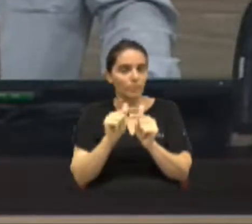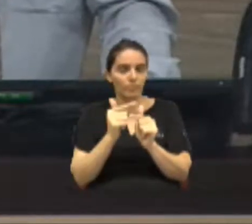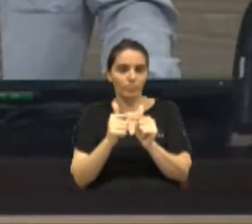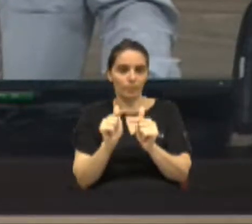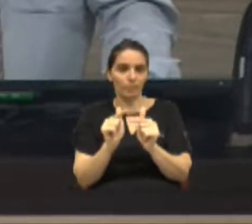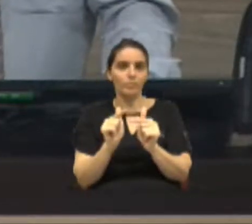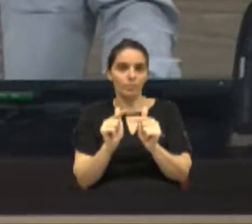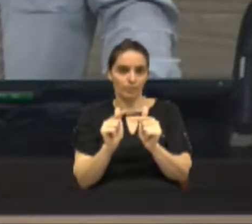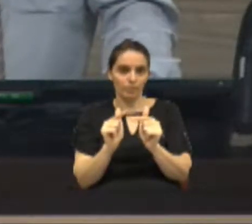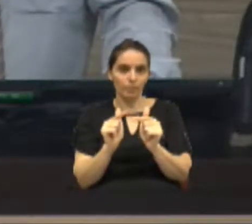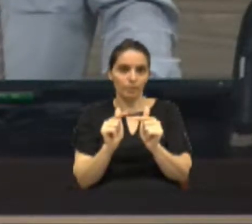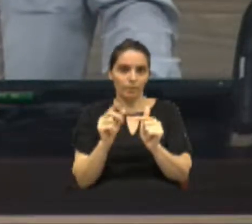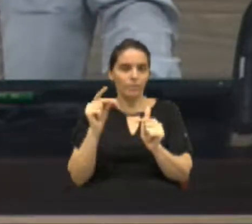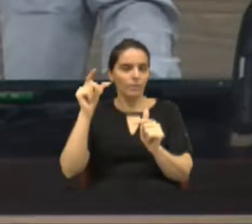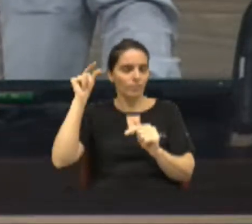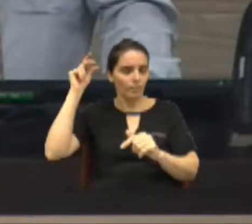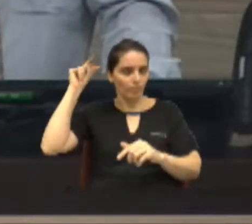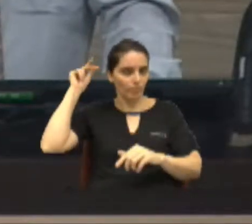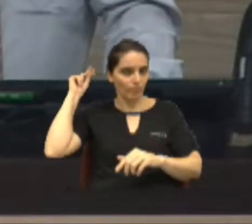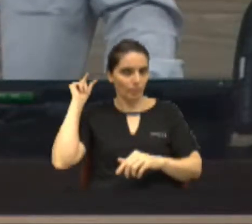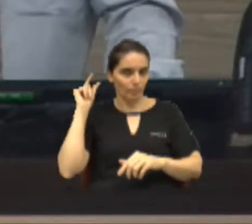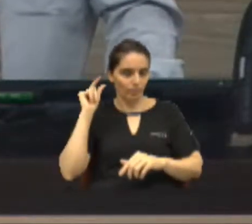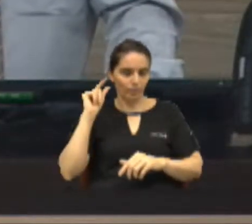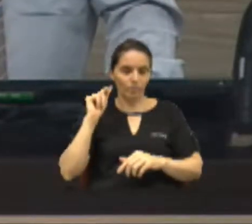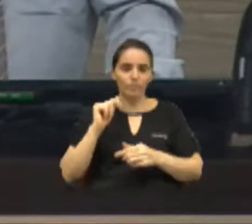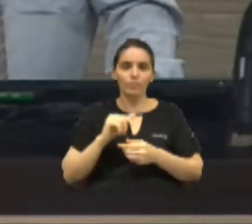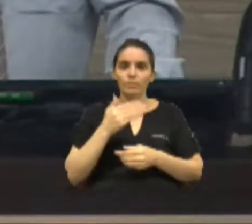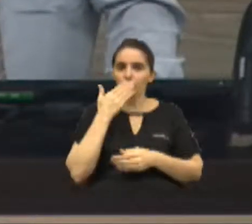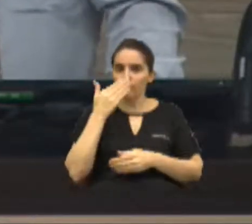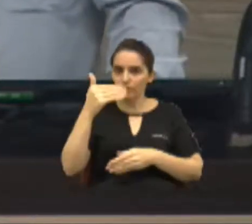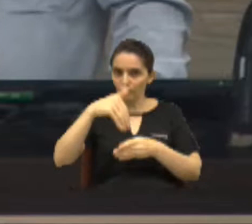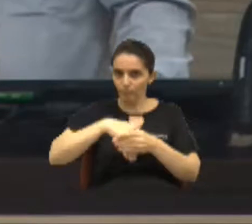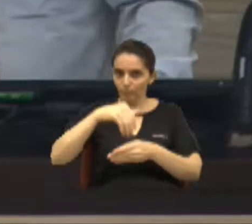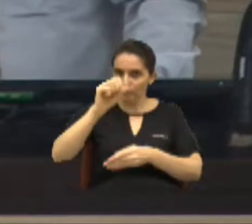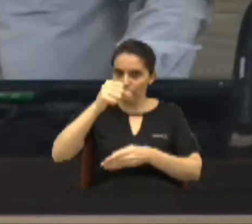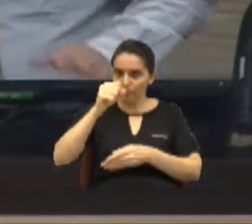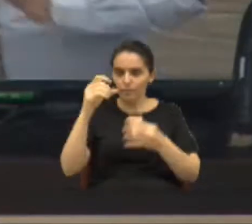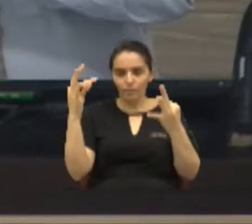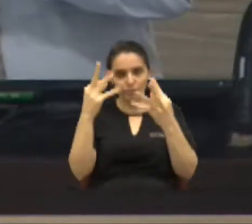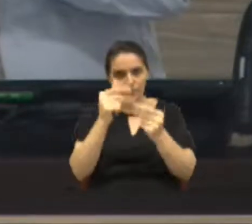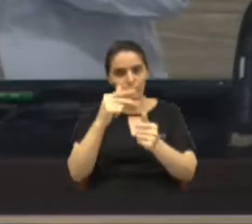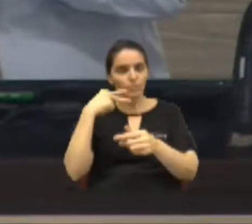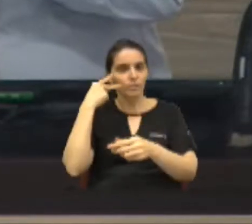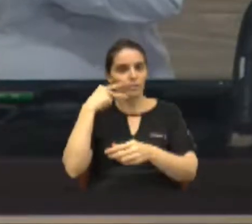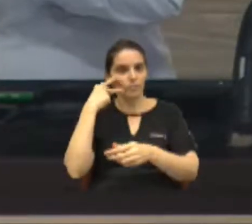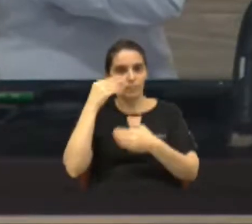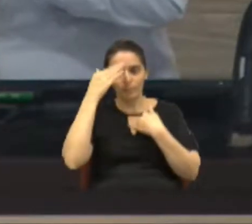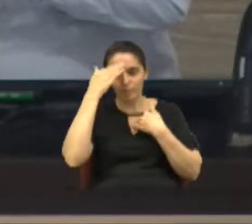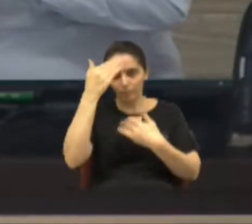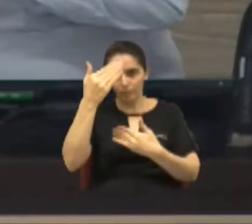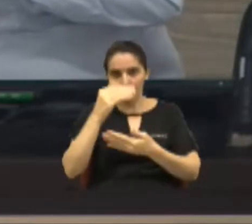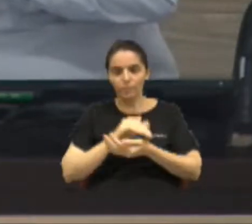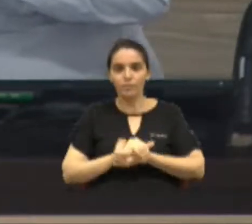que existe há muito tempo na cidade de Limeira. Eu peço o voto favorável de todos os senhores vereadores. Muito